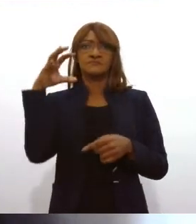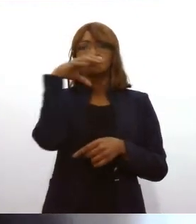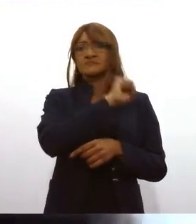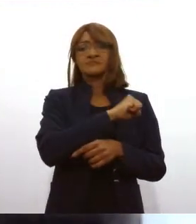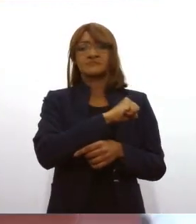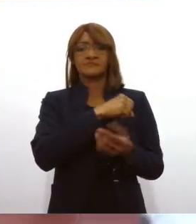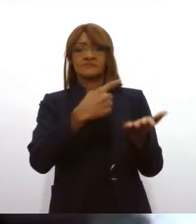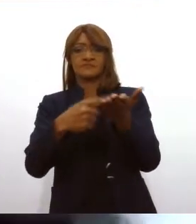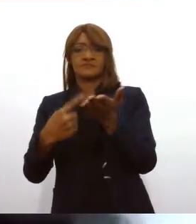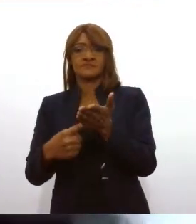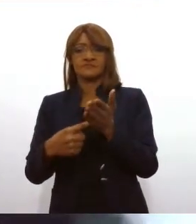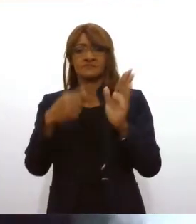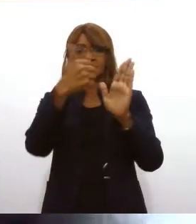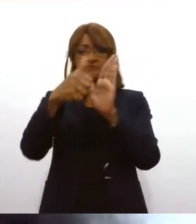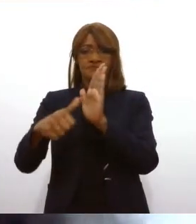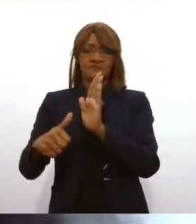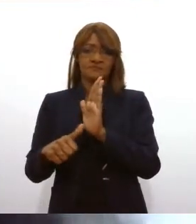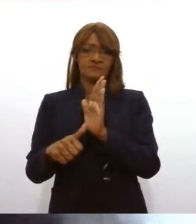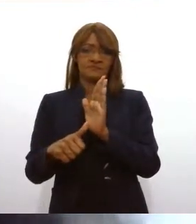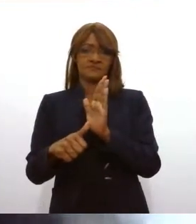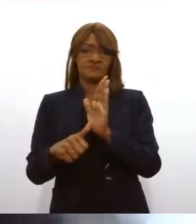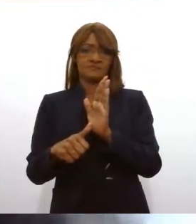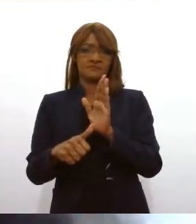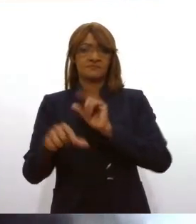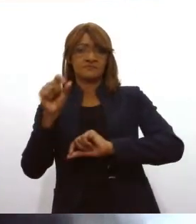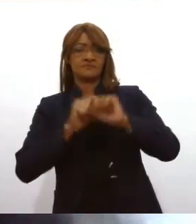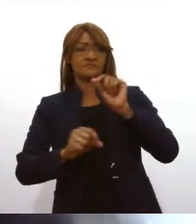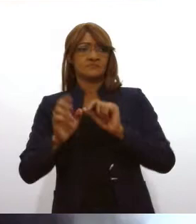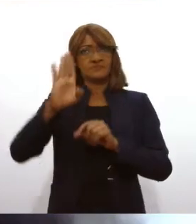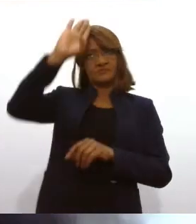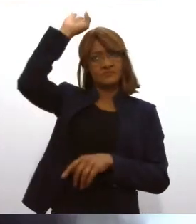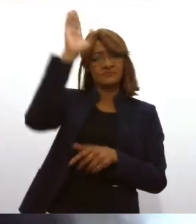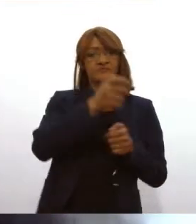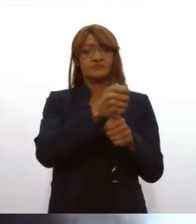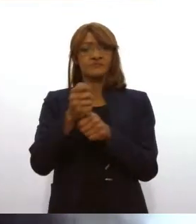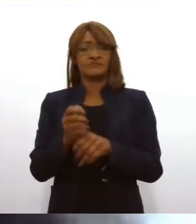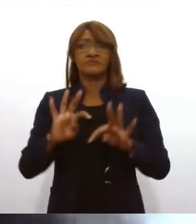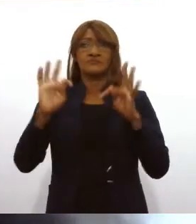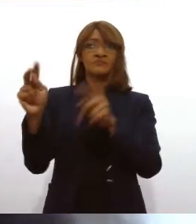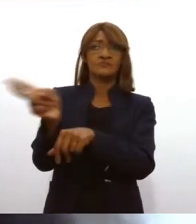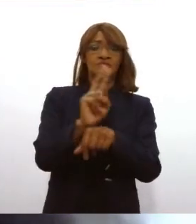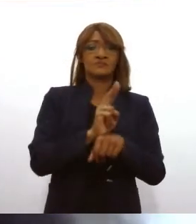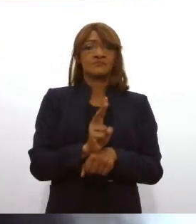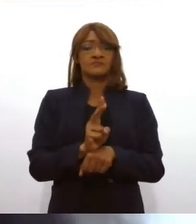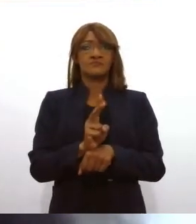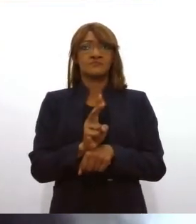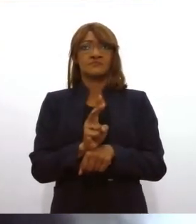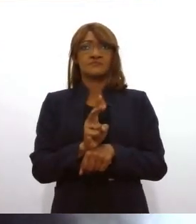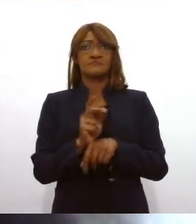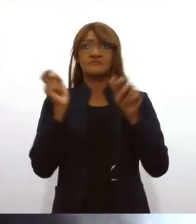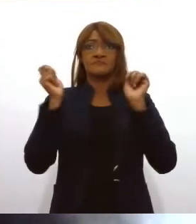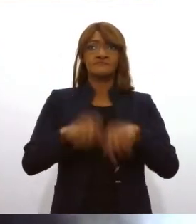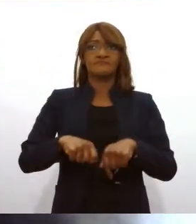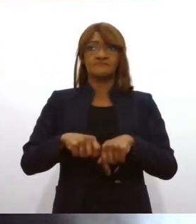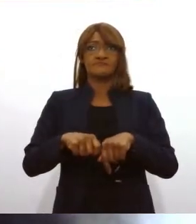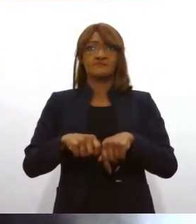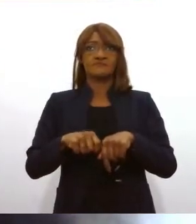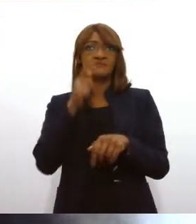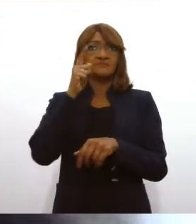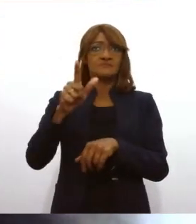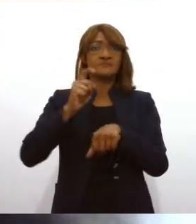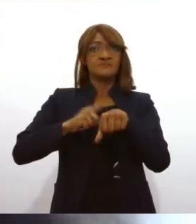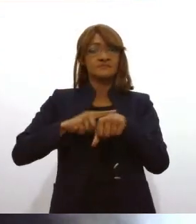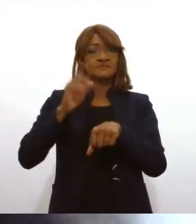essas avaliações, porque ainda precisa tramitar em corpo de bombeiro, vigilância, etc., para que não se perca mais tempo ainda para tentar fazer o